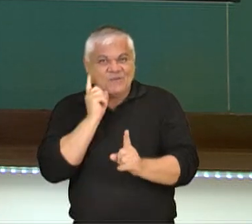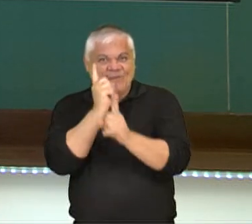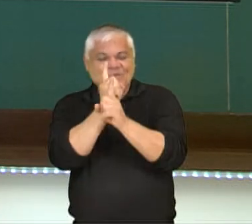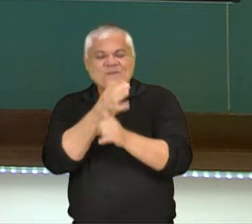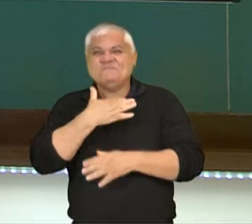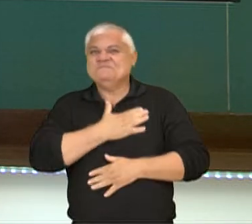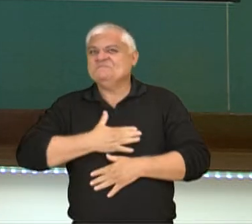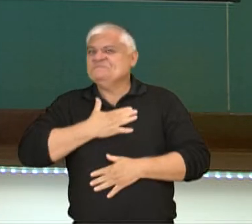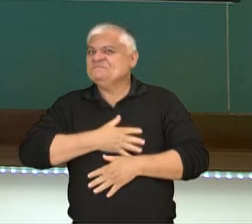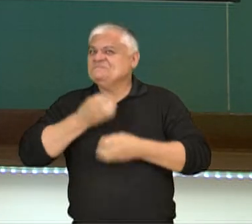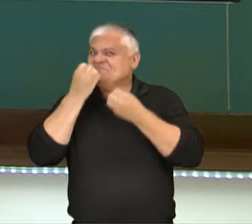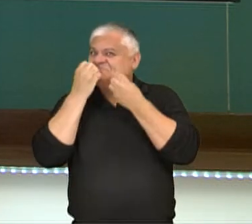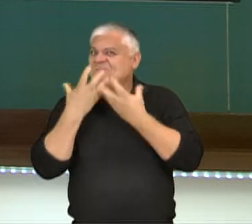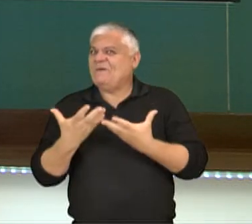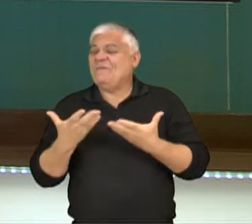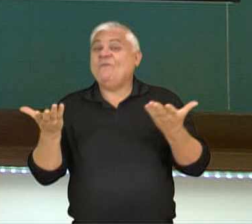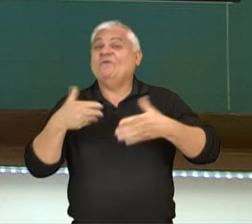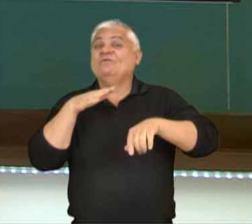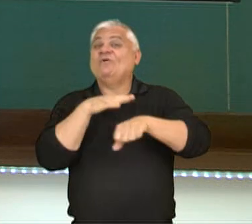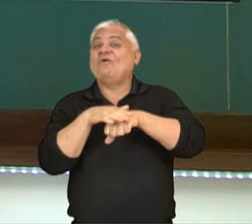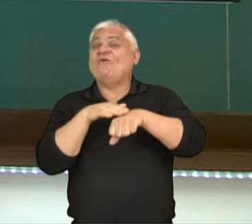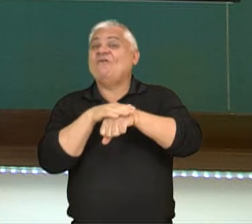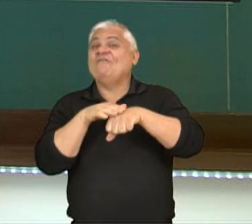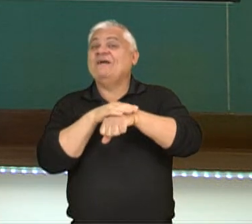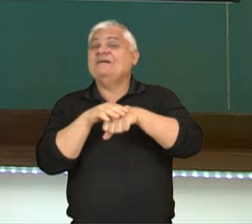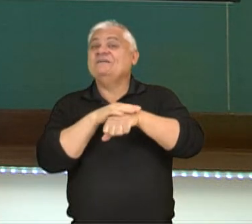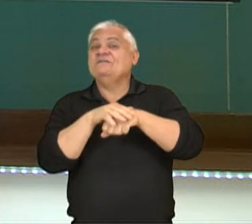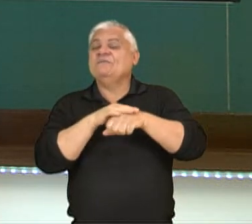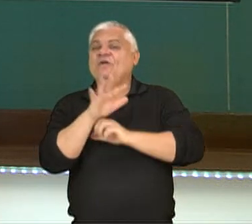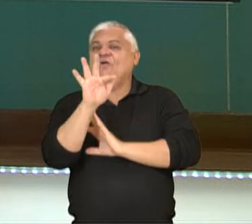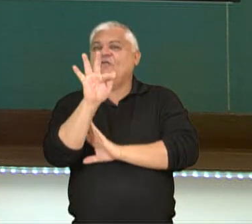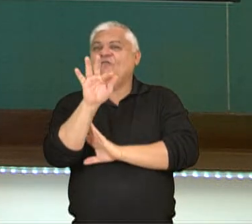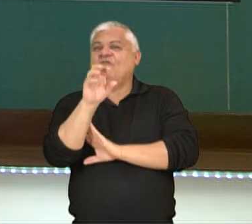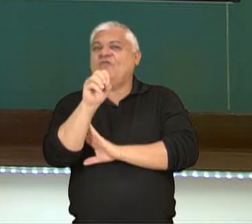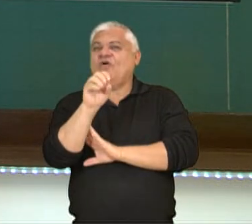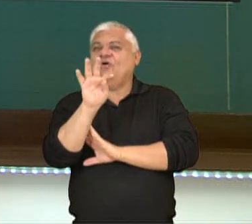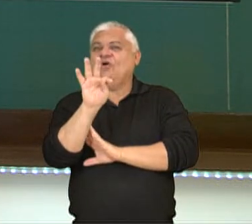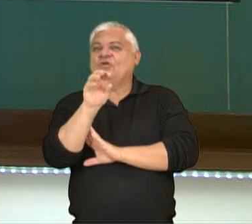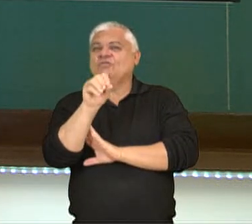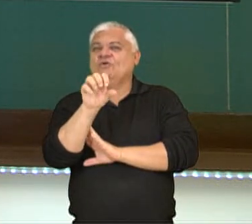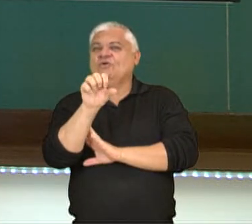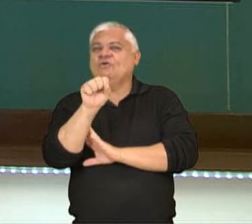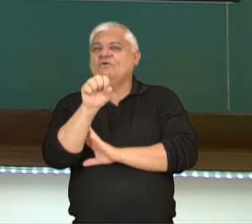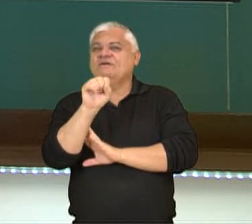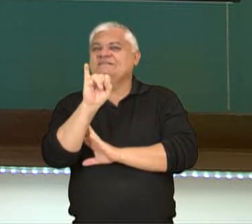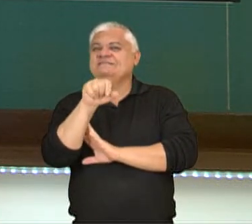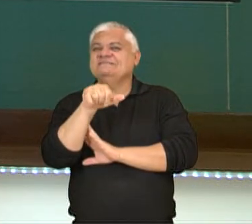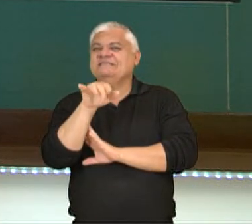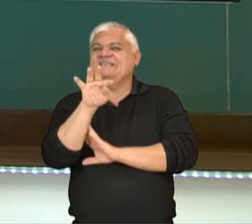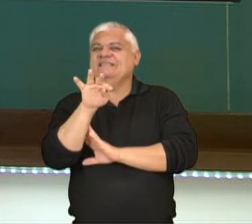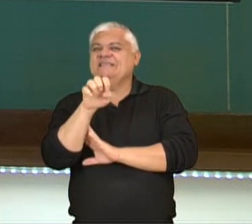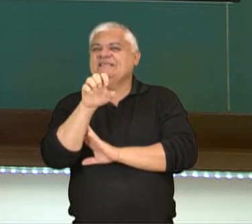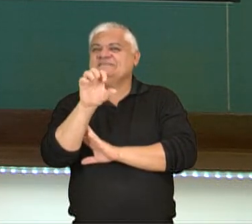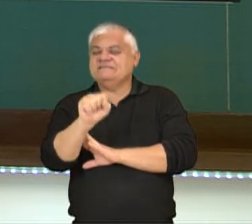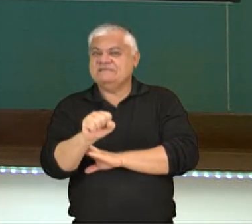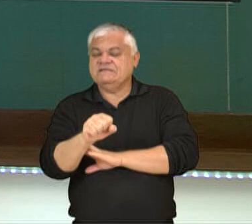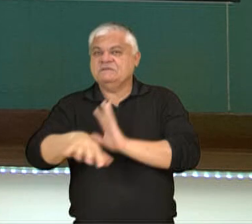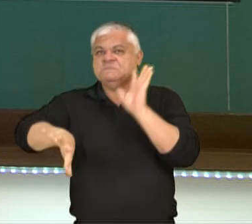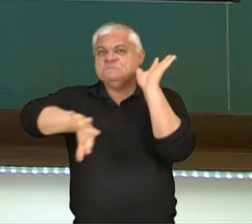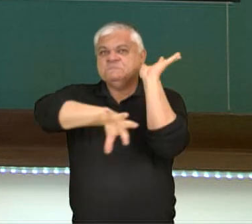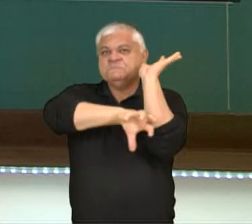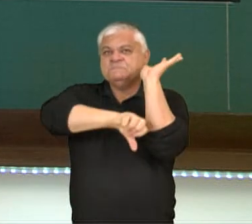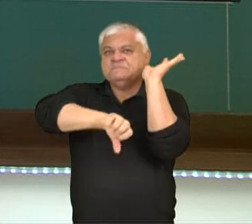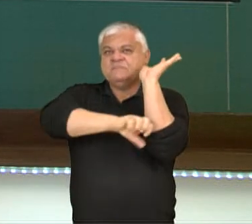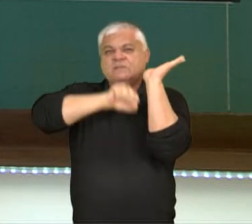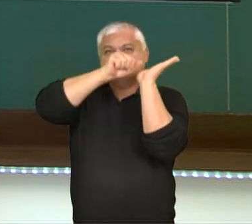aqui. Hoje nós vamos conversar sobre a fotossíntese, a respiração e a transpiração das plantas,